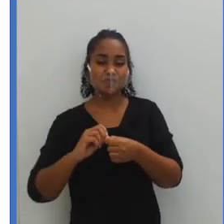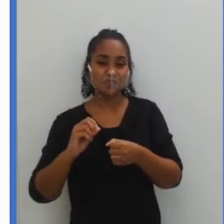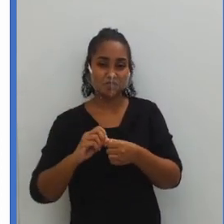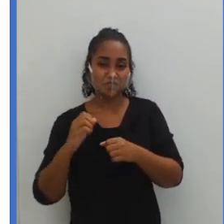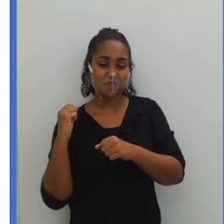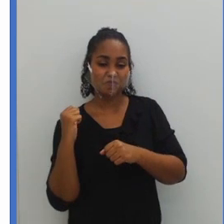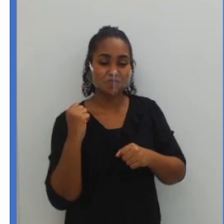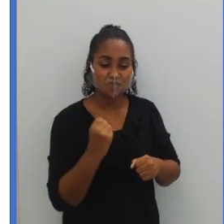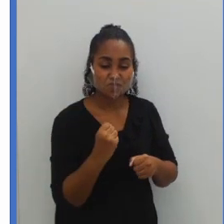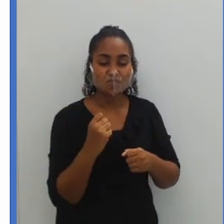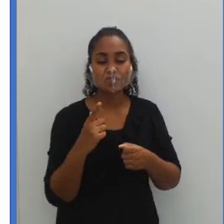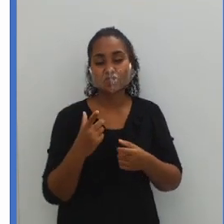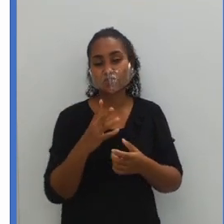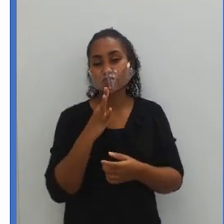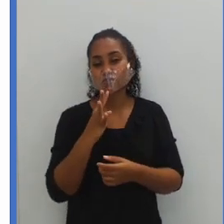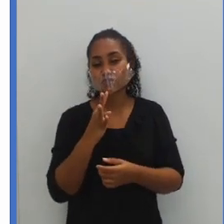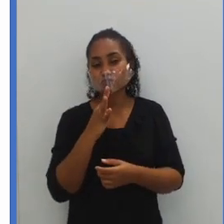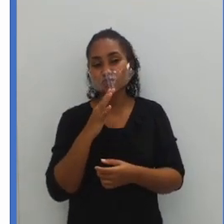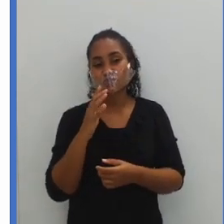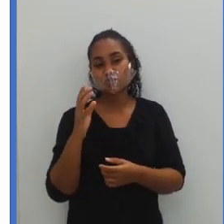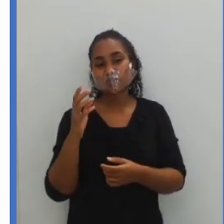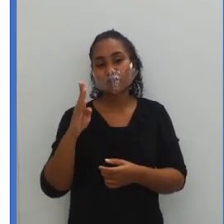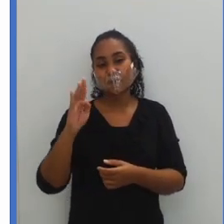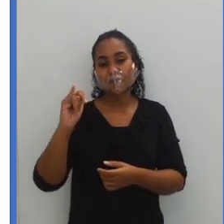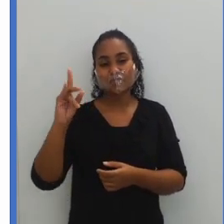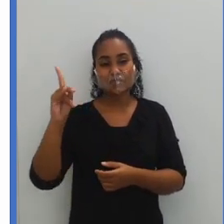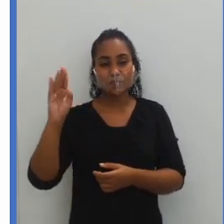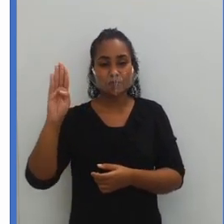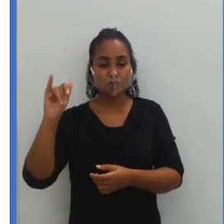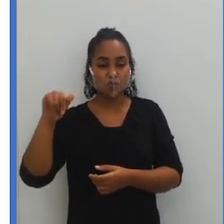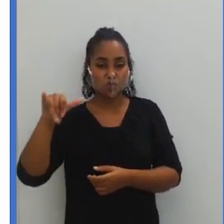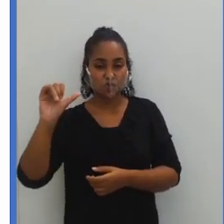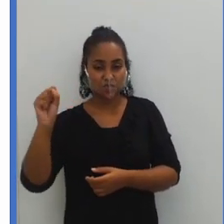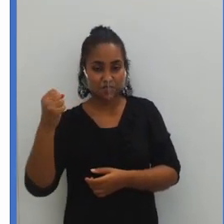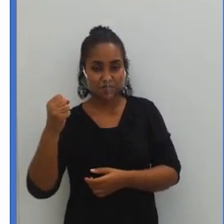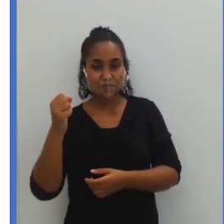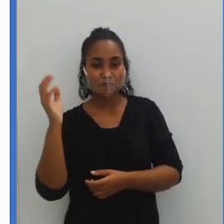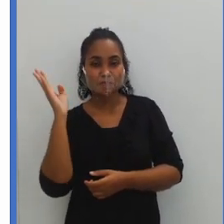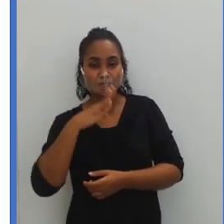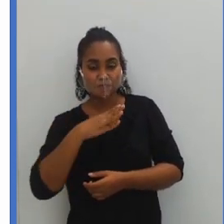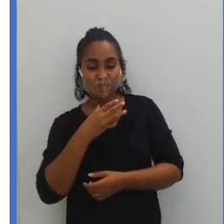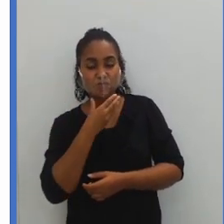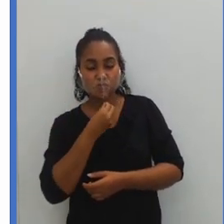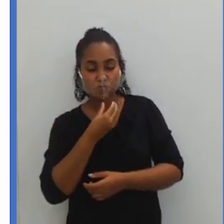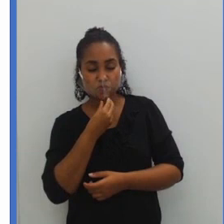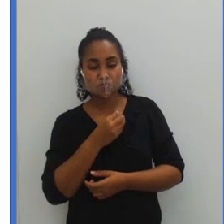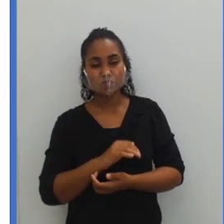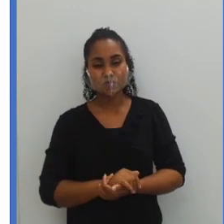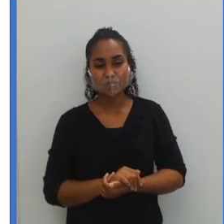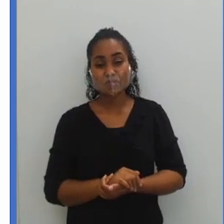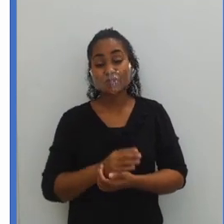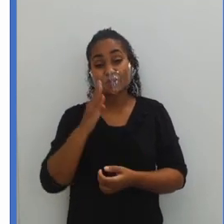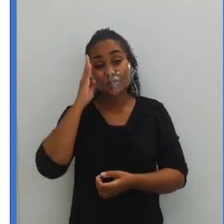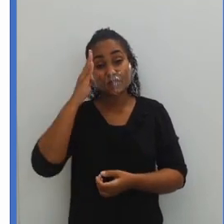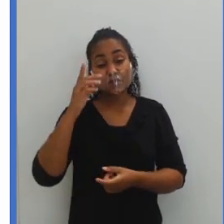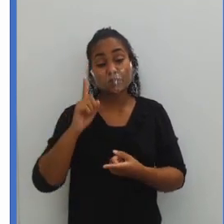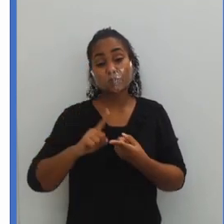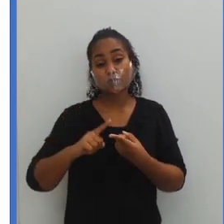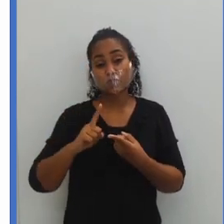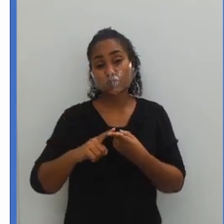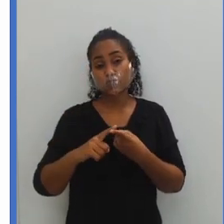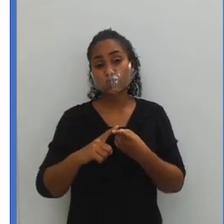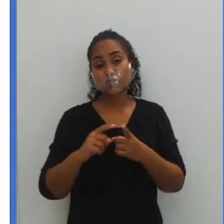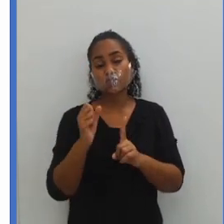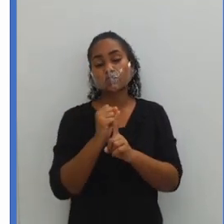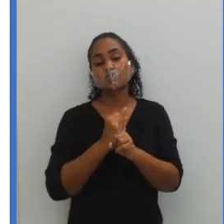lutadores faziam. E aí eles ficavam sendo conhecidos como os bad boys, né? Os garotos maus.